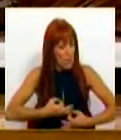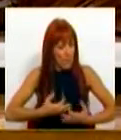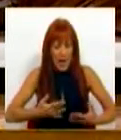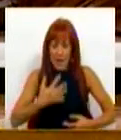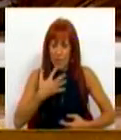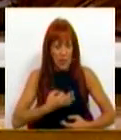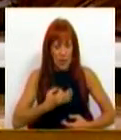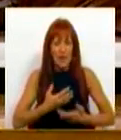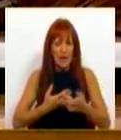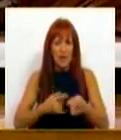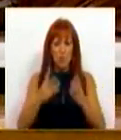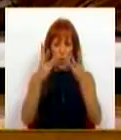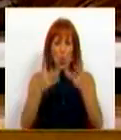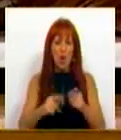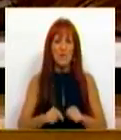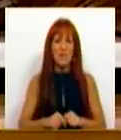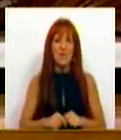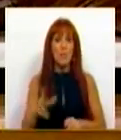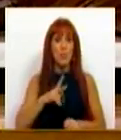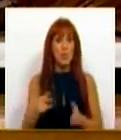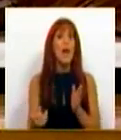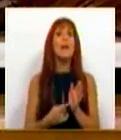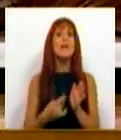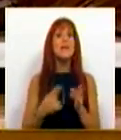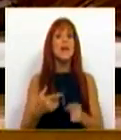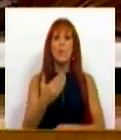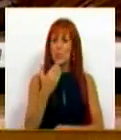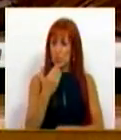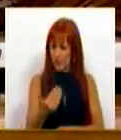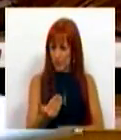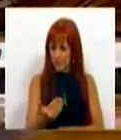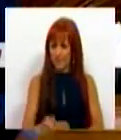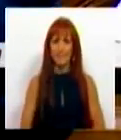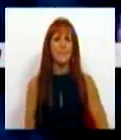completamente convictos, o orçamento de que Portugal precisa. Muito obrigado.